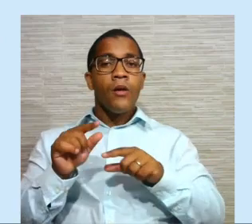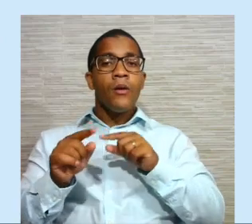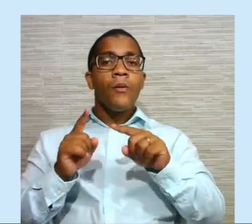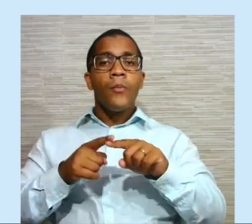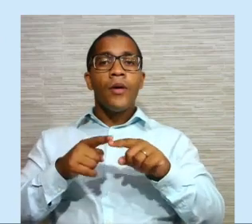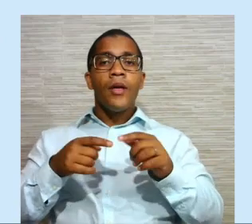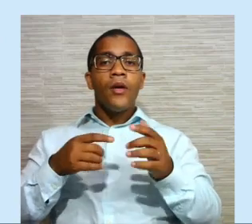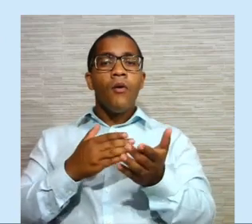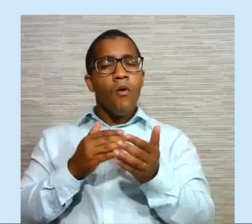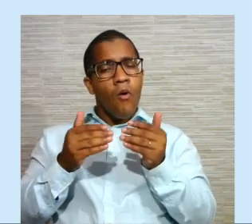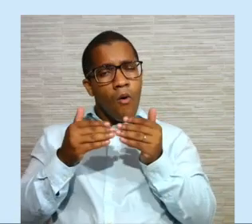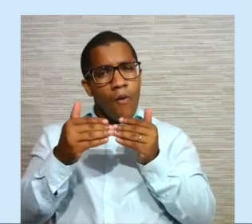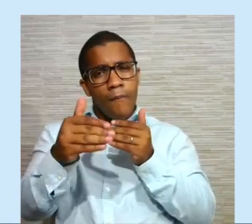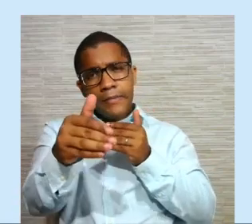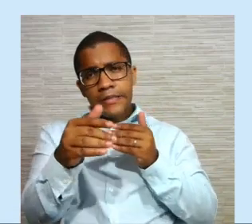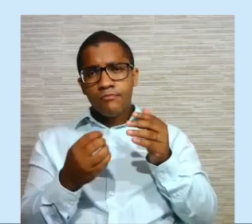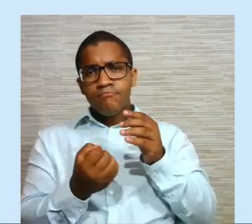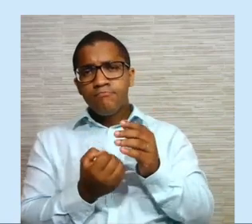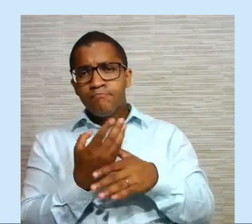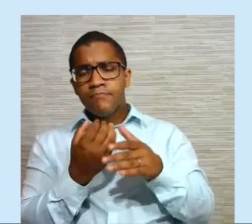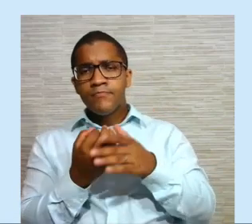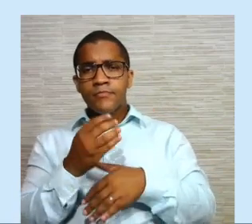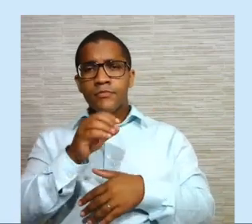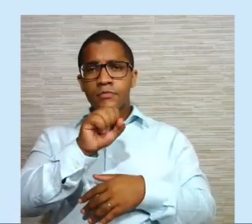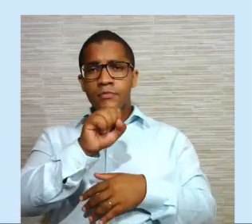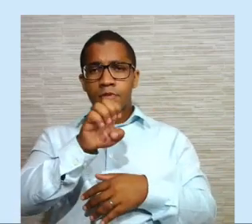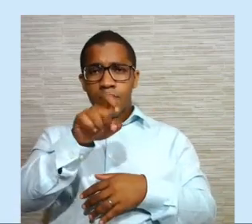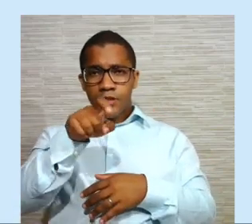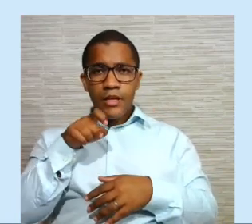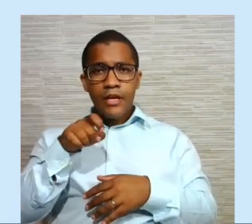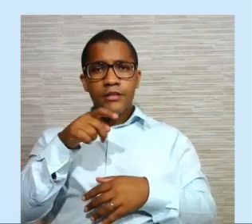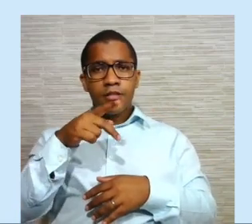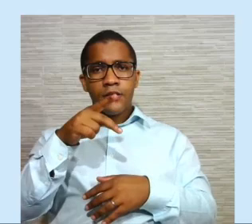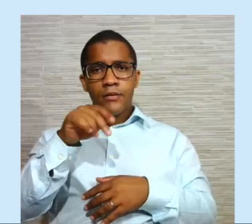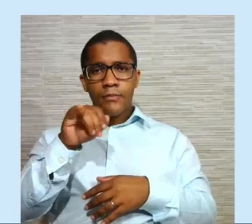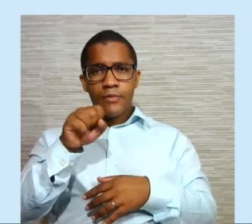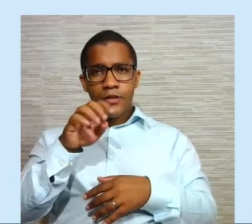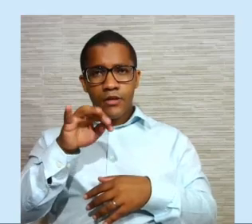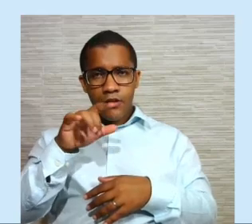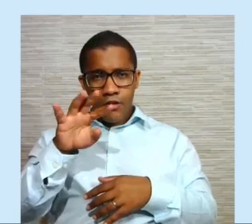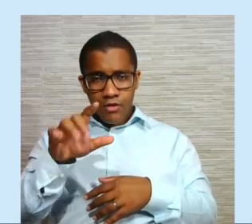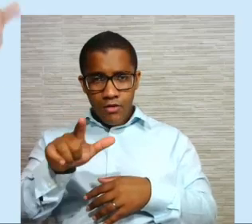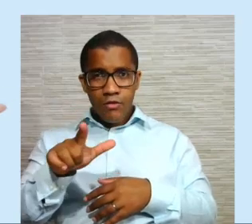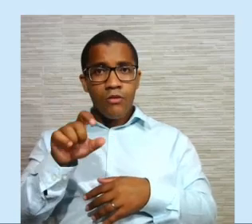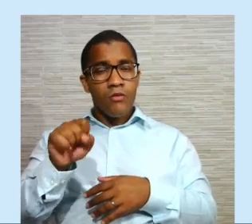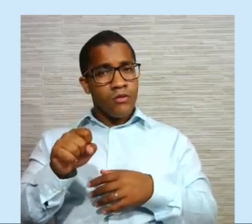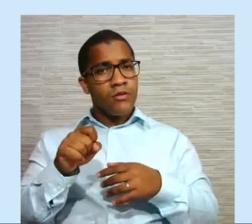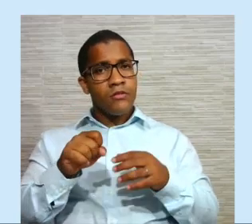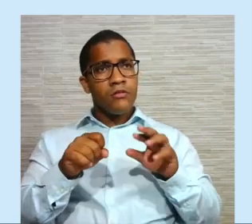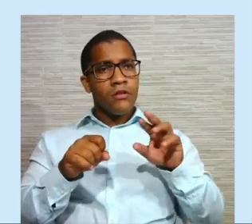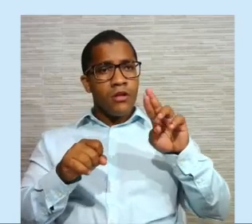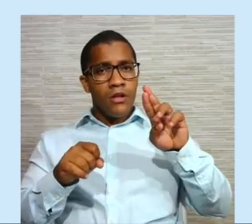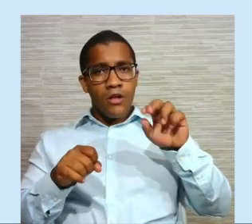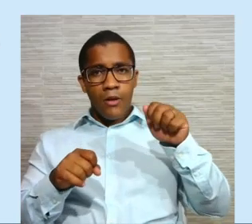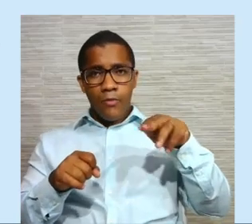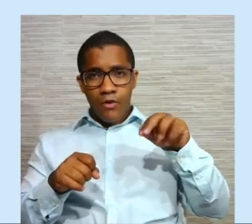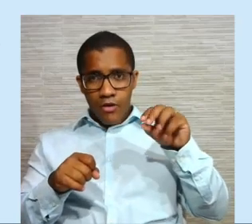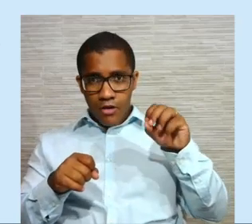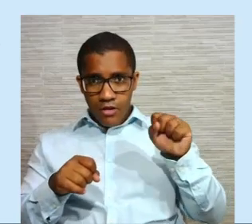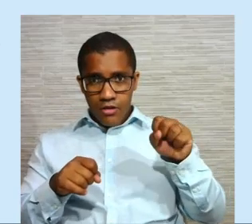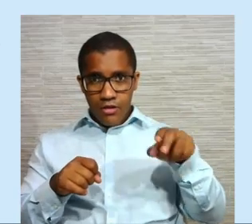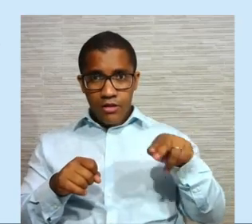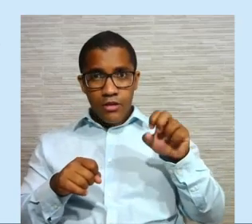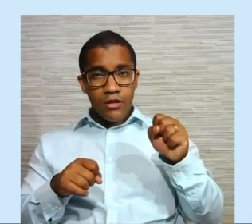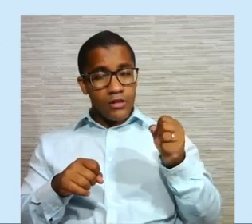Porque também bandas como Sex Pistols, como Ramones, já estavam fazendo sucesso também, já estavam ficando